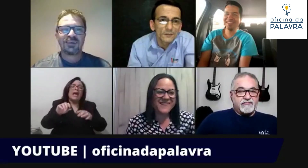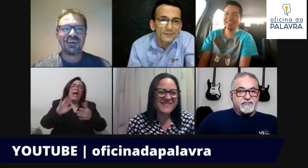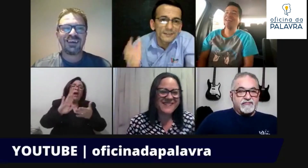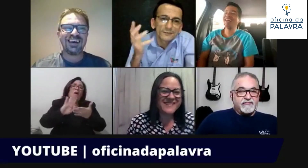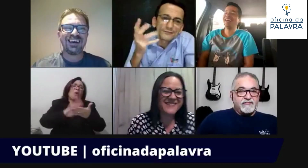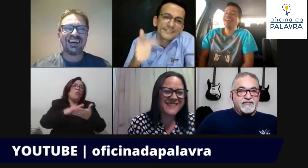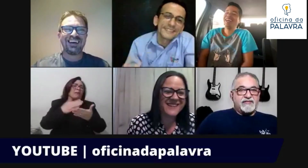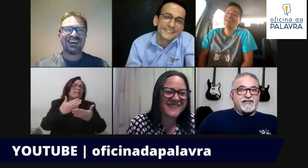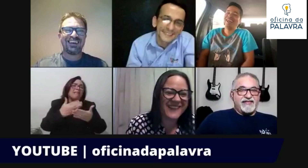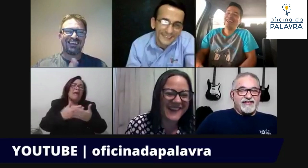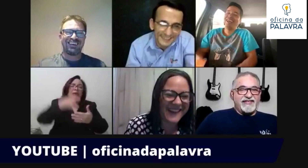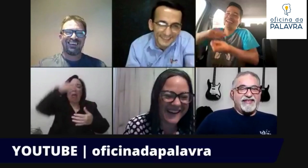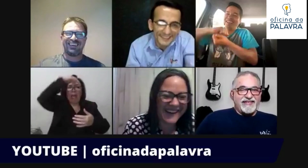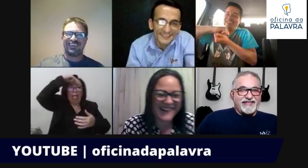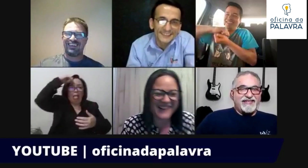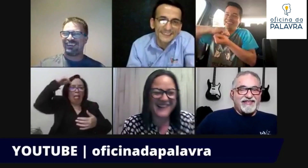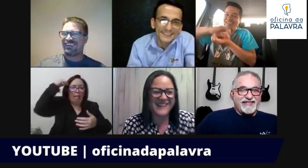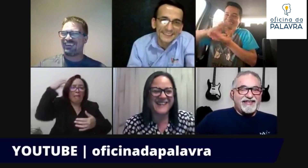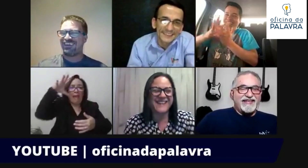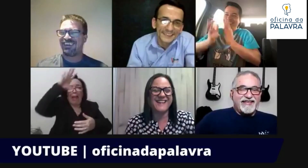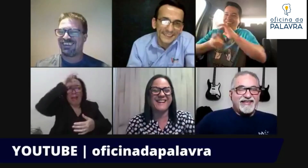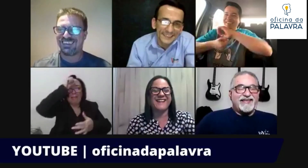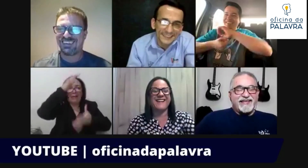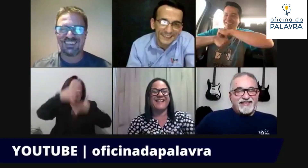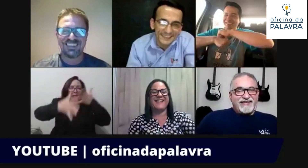esse sinal, né?